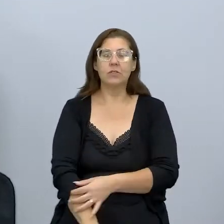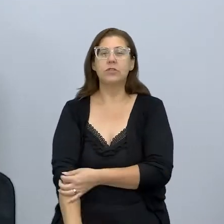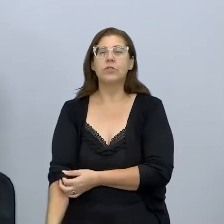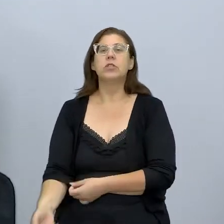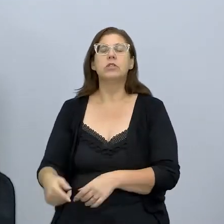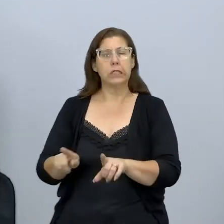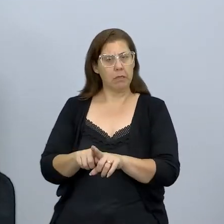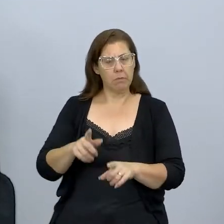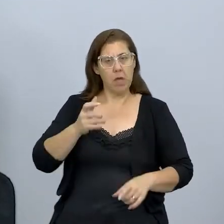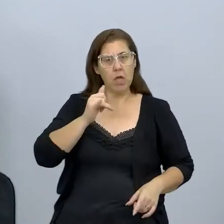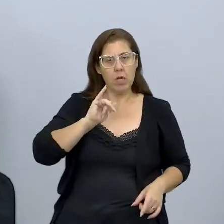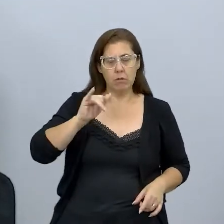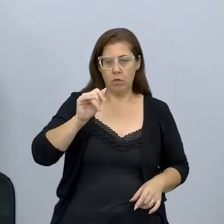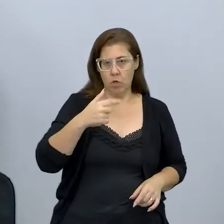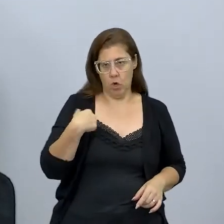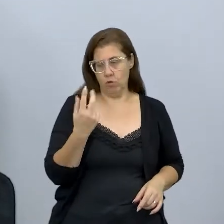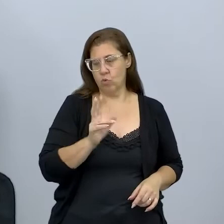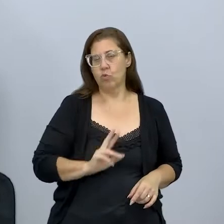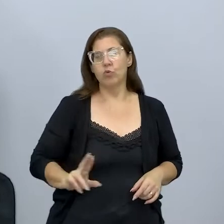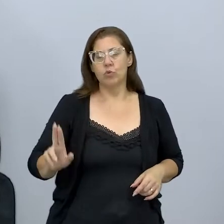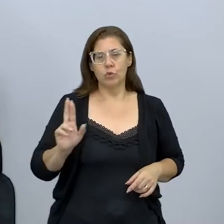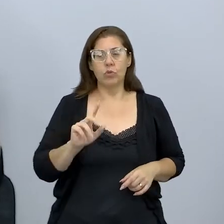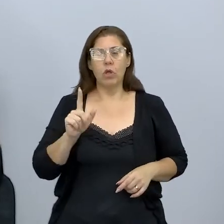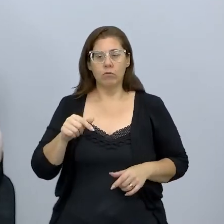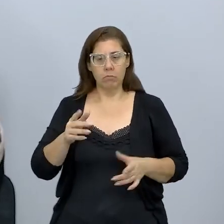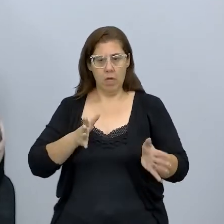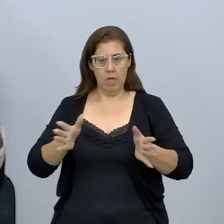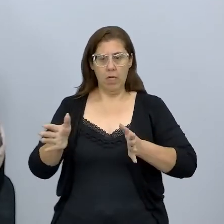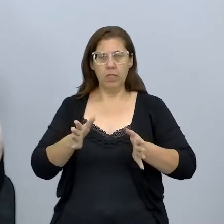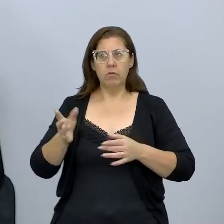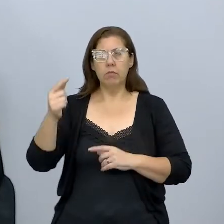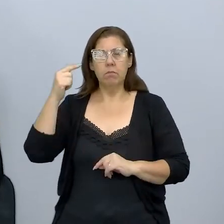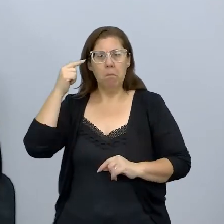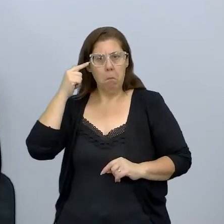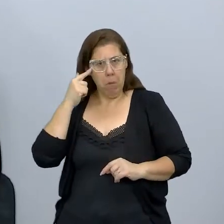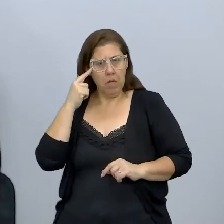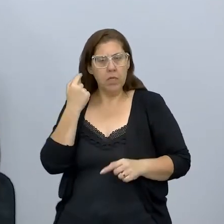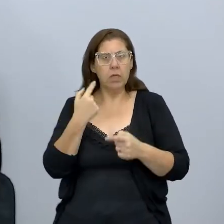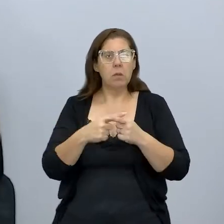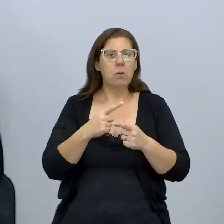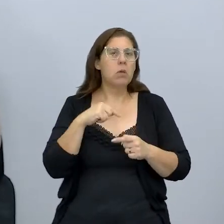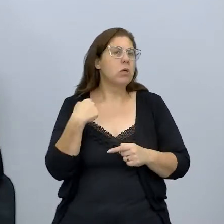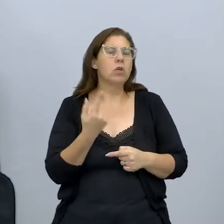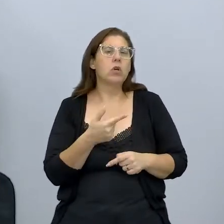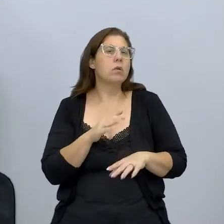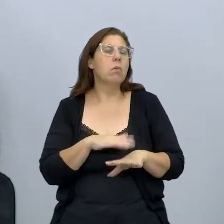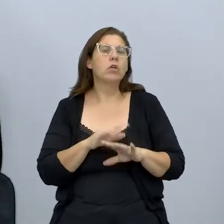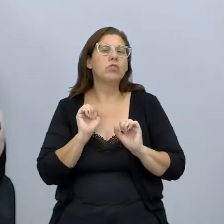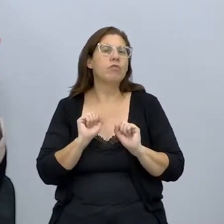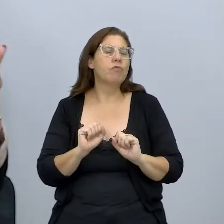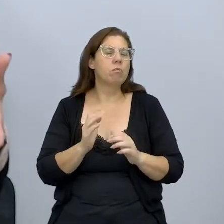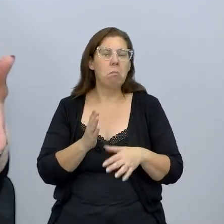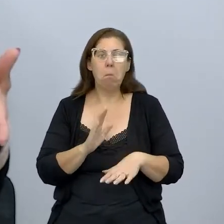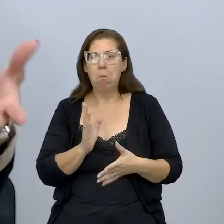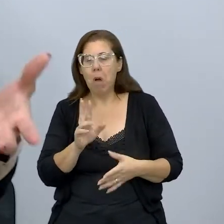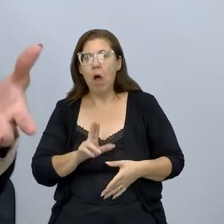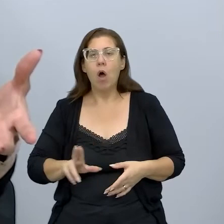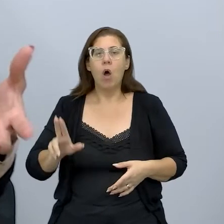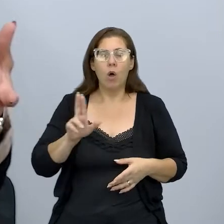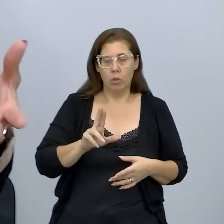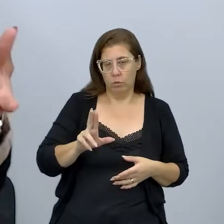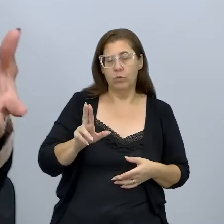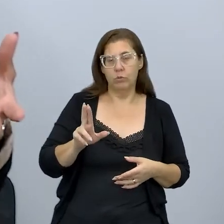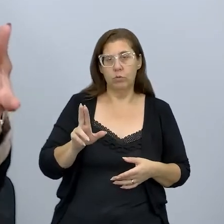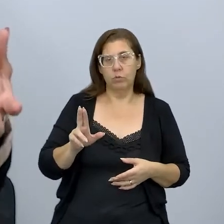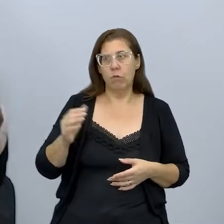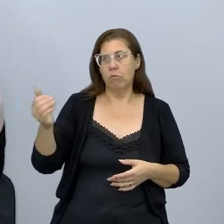consumo de eletricidade é super acessível a esse pensamento, porque o que a gente pode fazer para utilizar esse